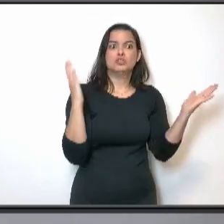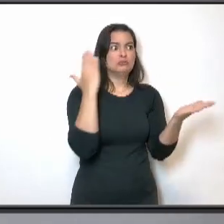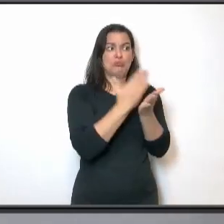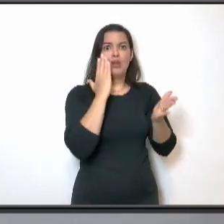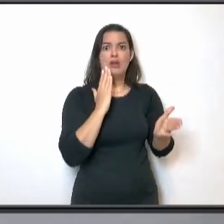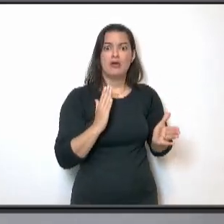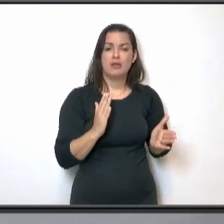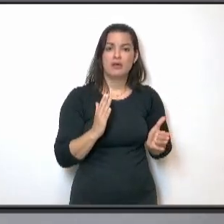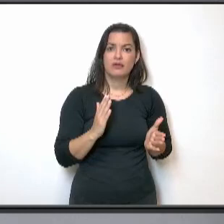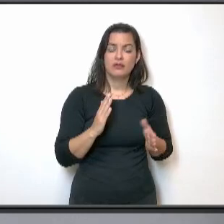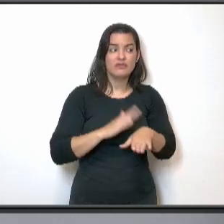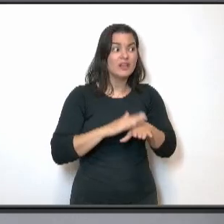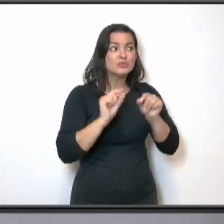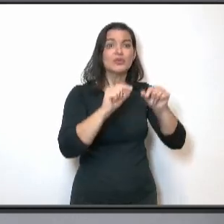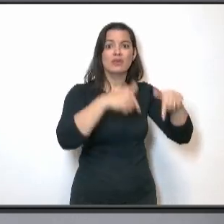aqui?